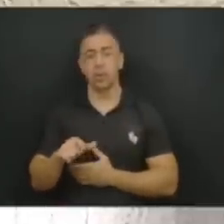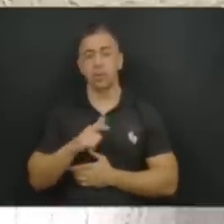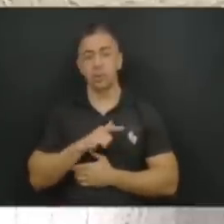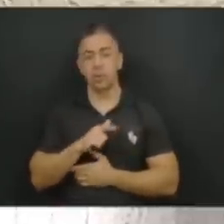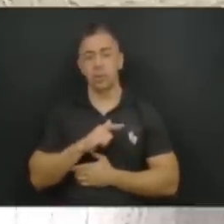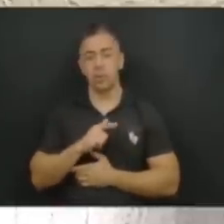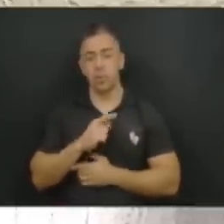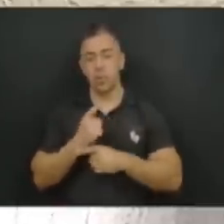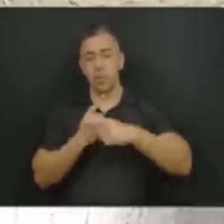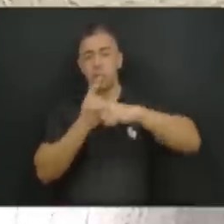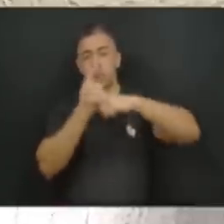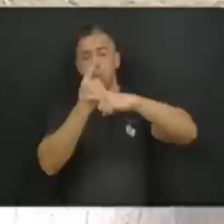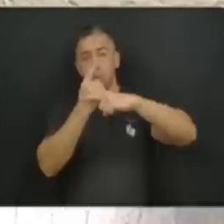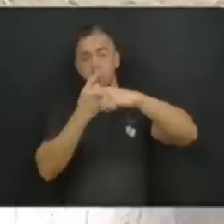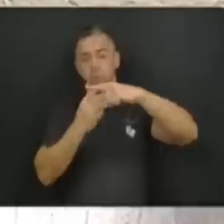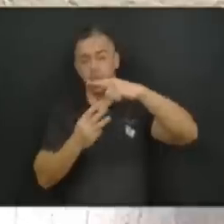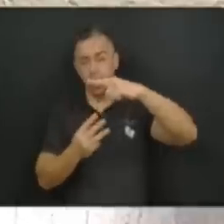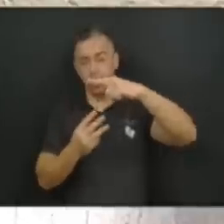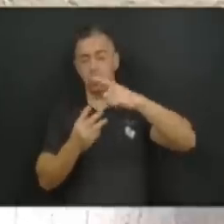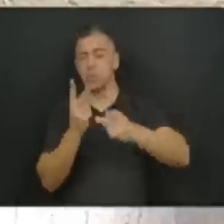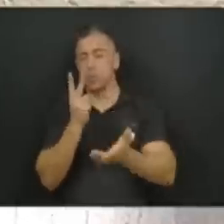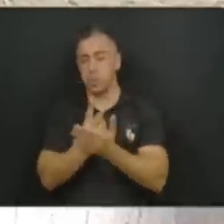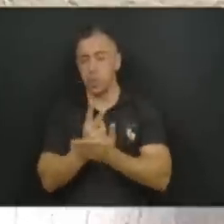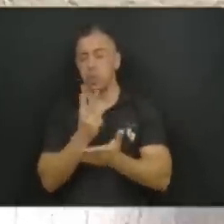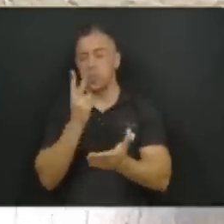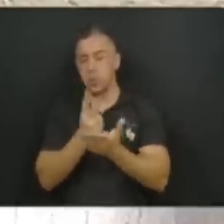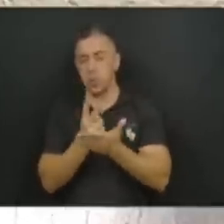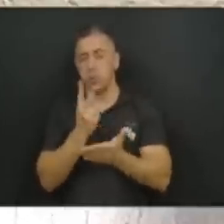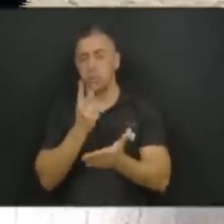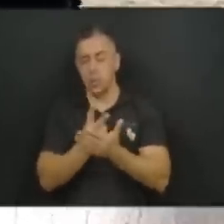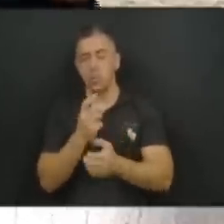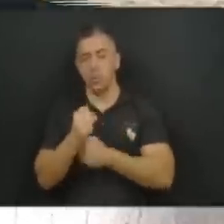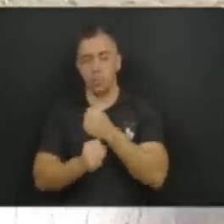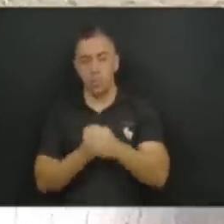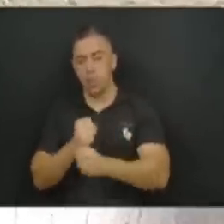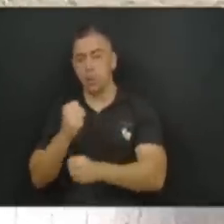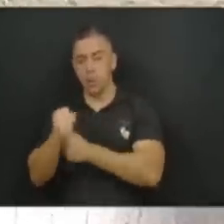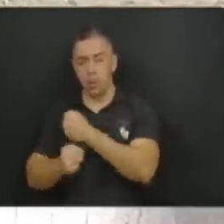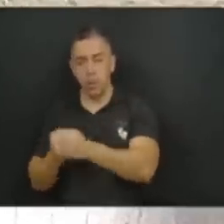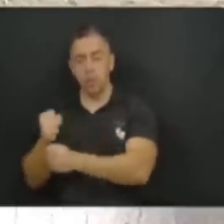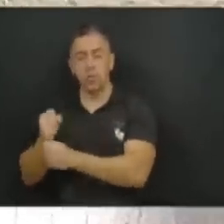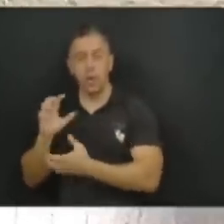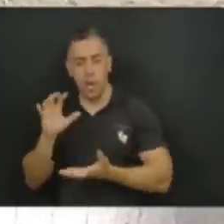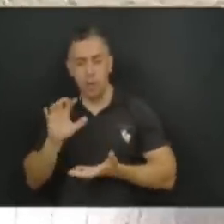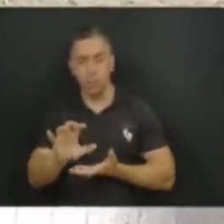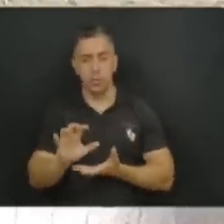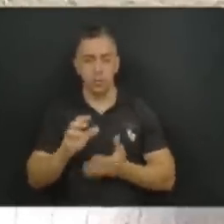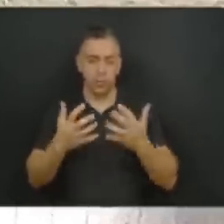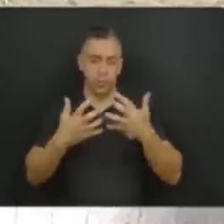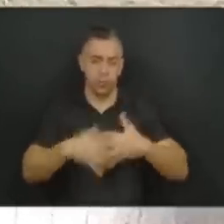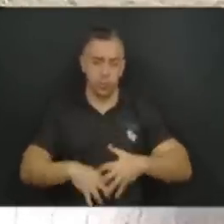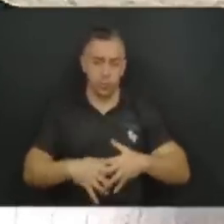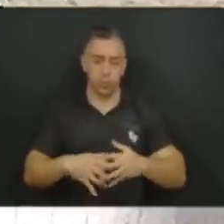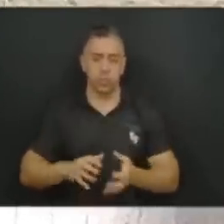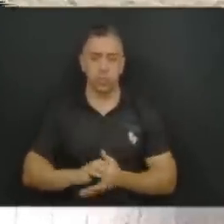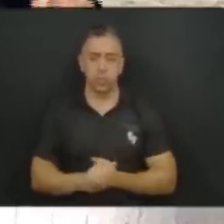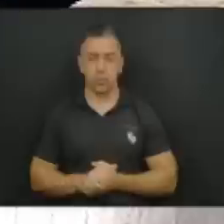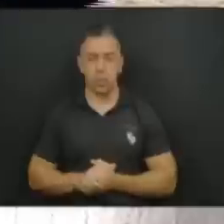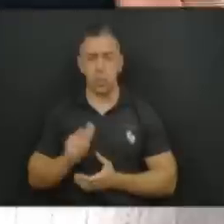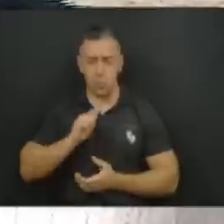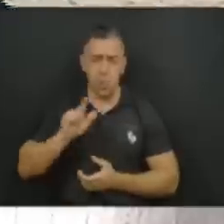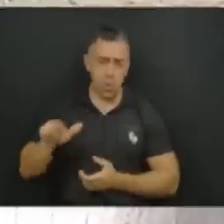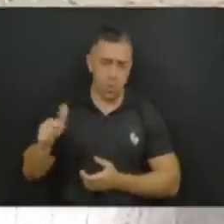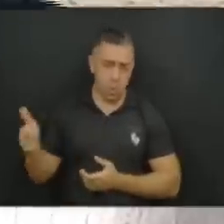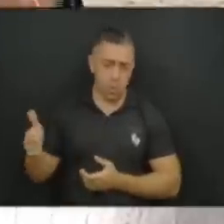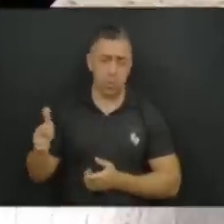pelo menos um terço todo ano todo ano a nossa própria ingresso nesse nesse quatro tem